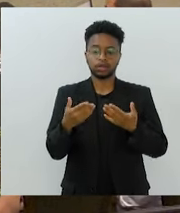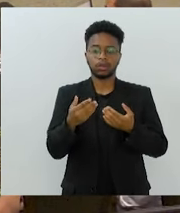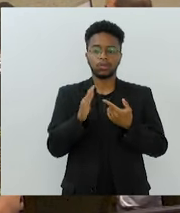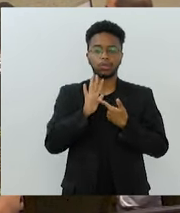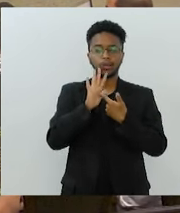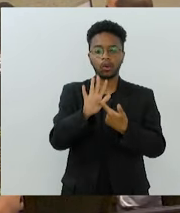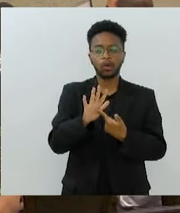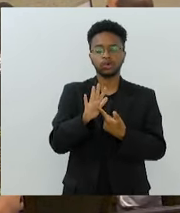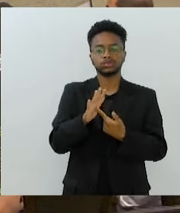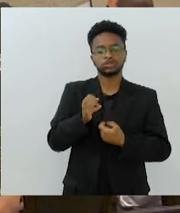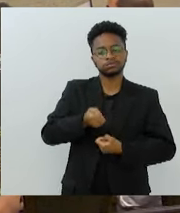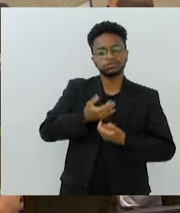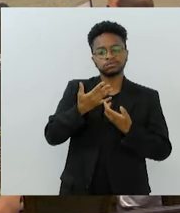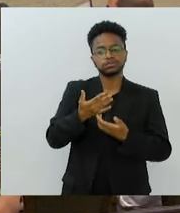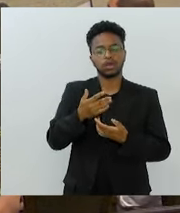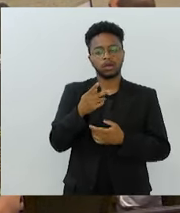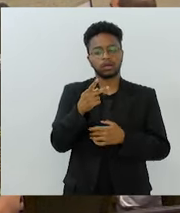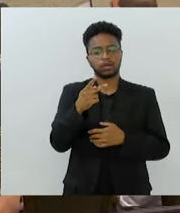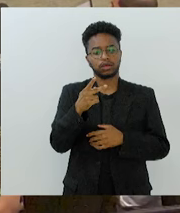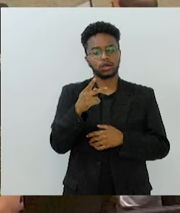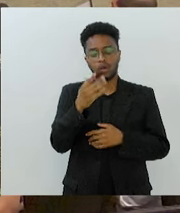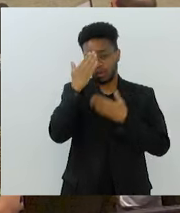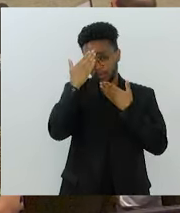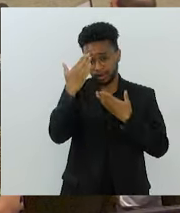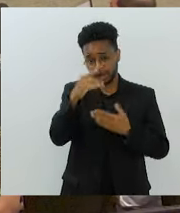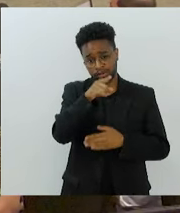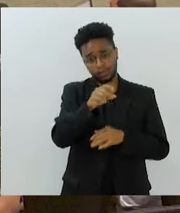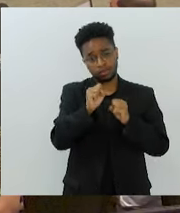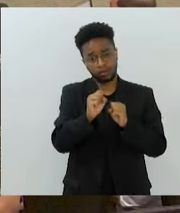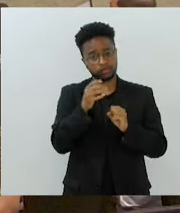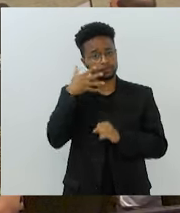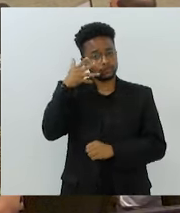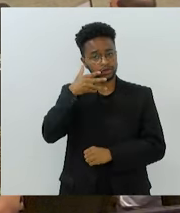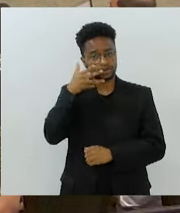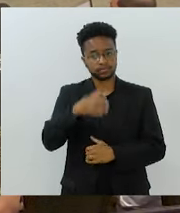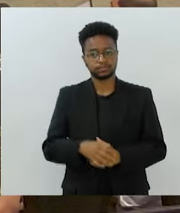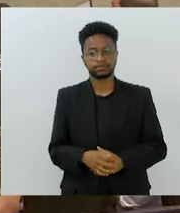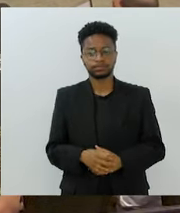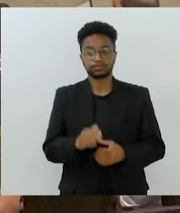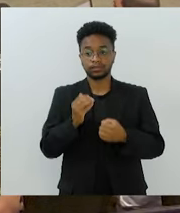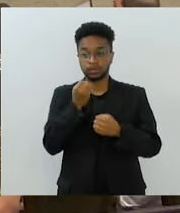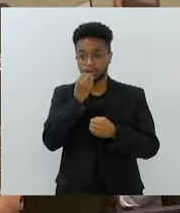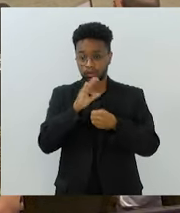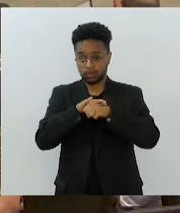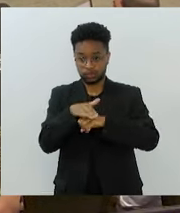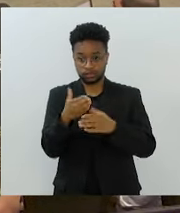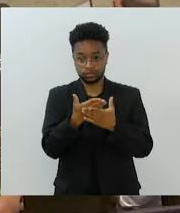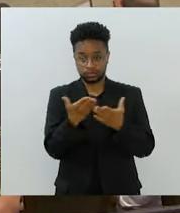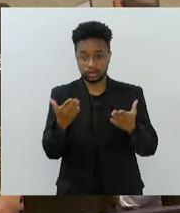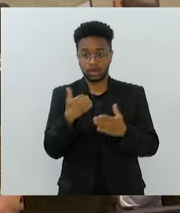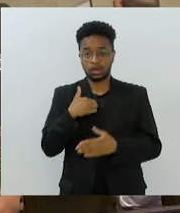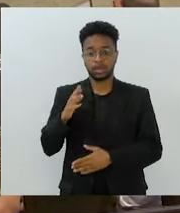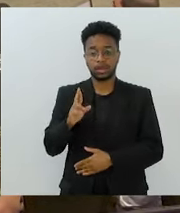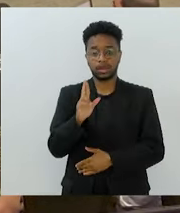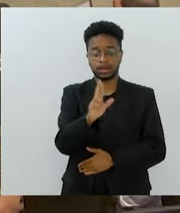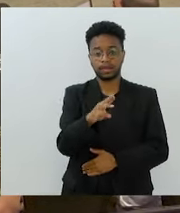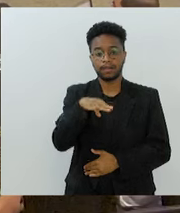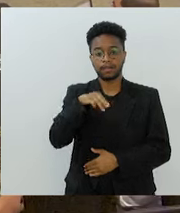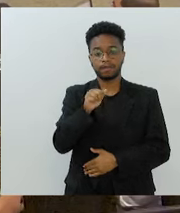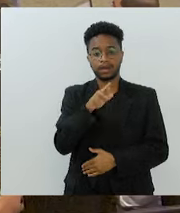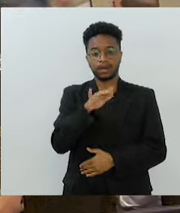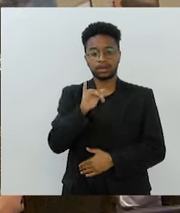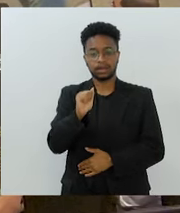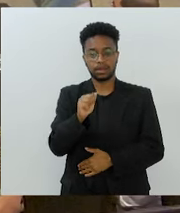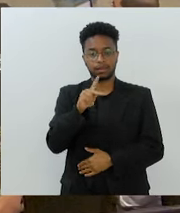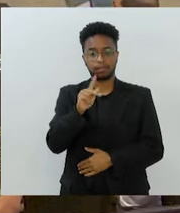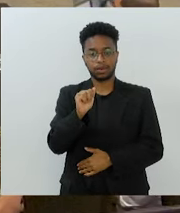testemunho. Glauciele, obrigado, a palavra é sua. Boa noite, estou aqui representando a Maria Paula Fernandes, ela